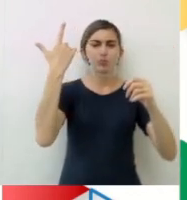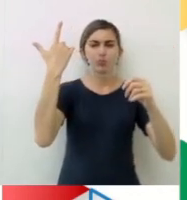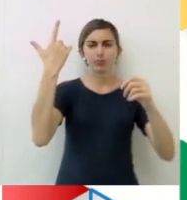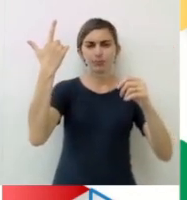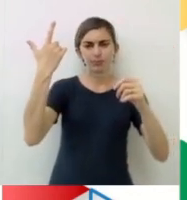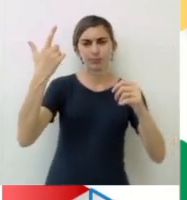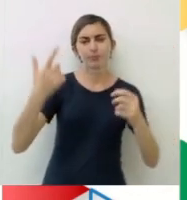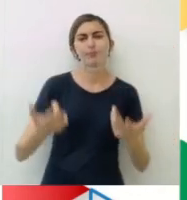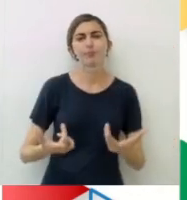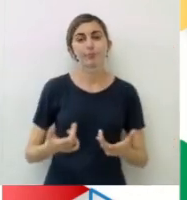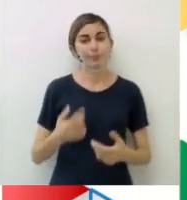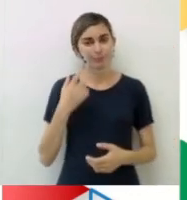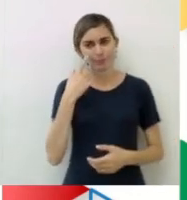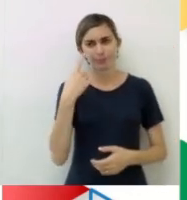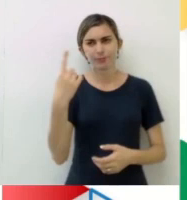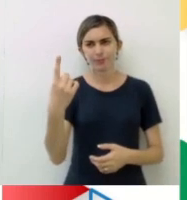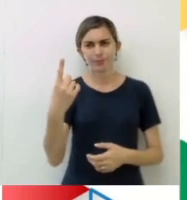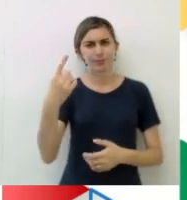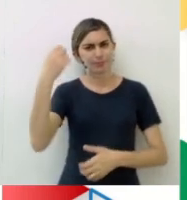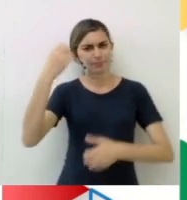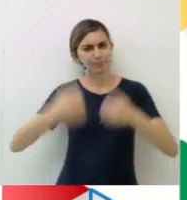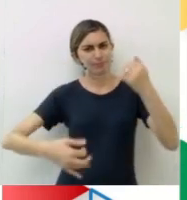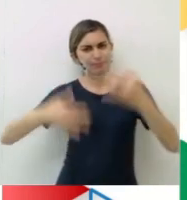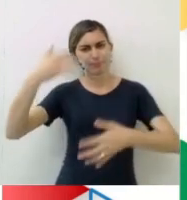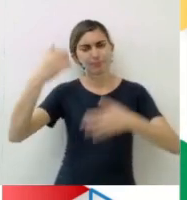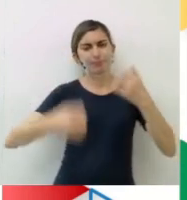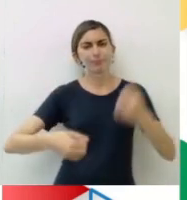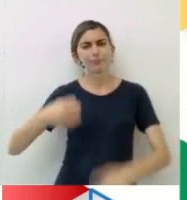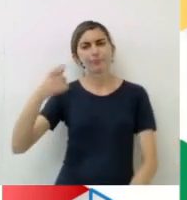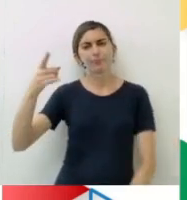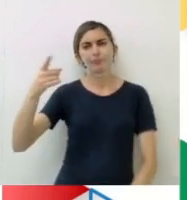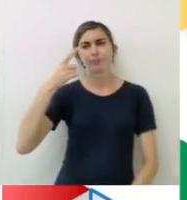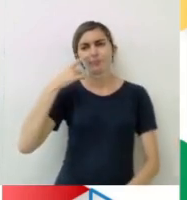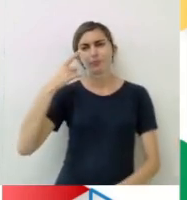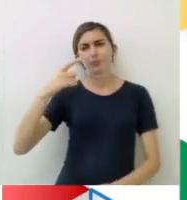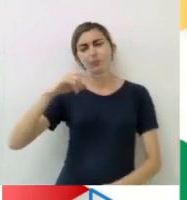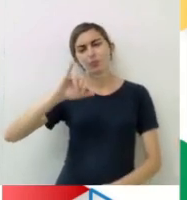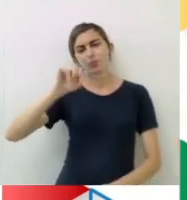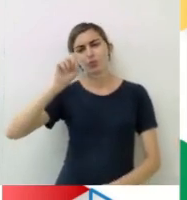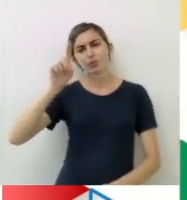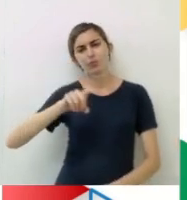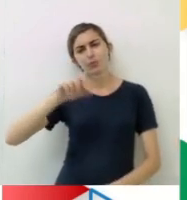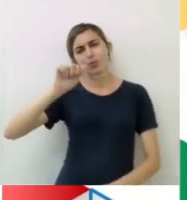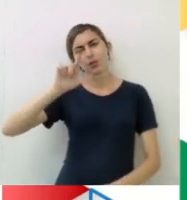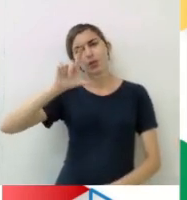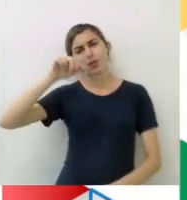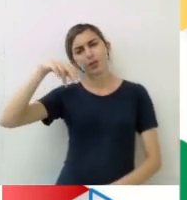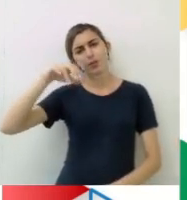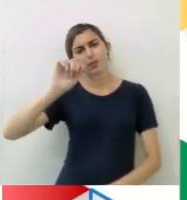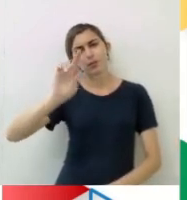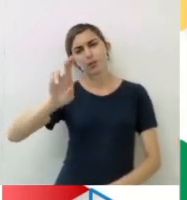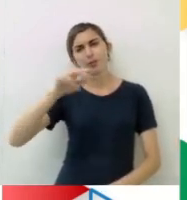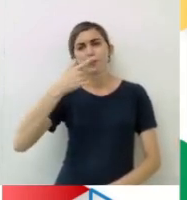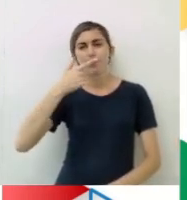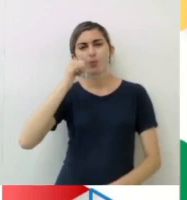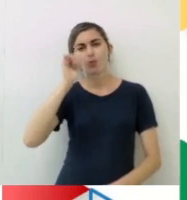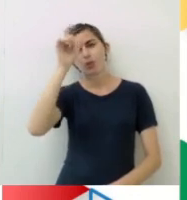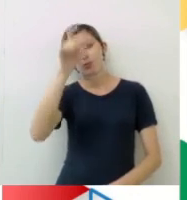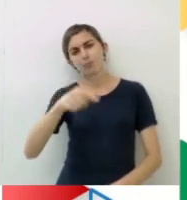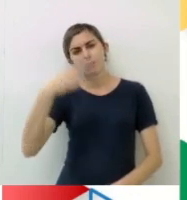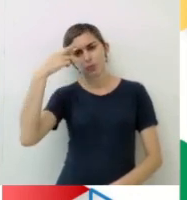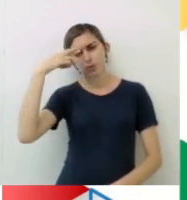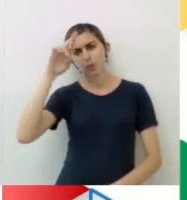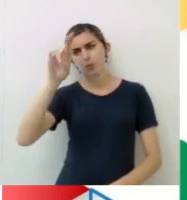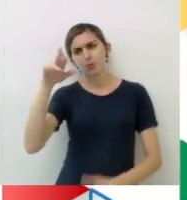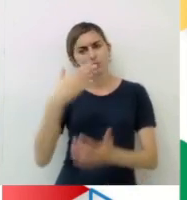prisma do diamante. Olha aí a narração, certo? Olha aí, José de Alencar, cearense, Senhora. Que tal vocês